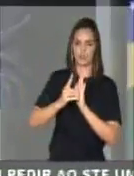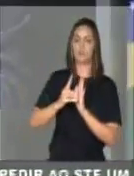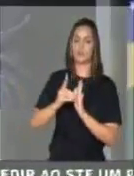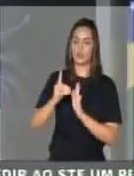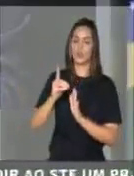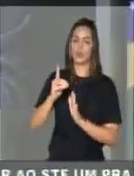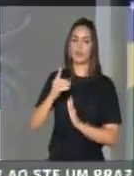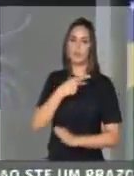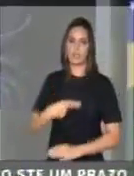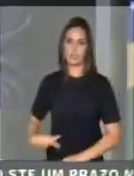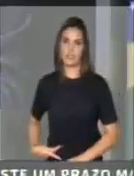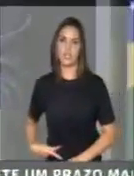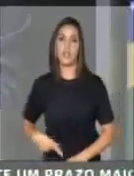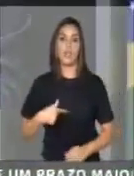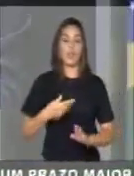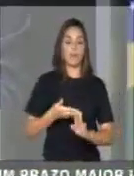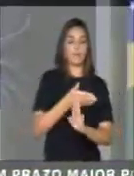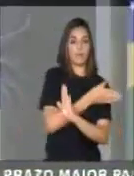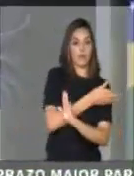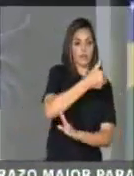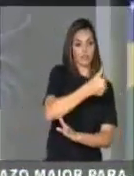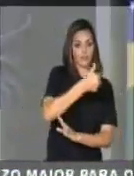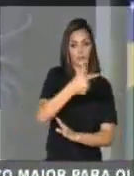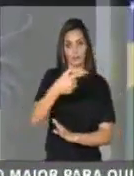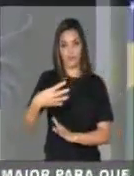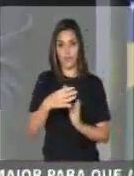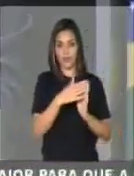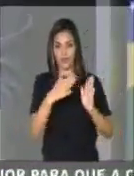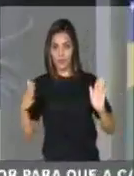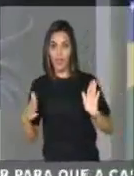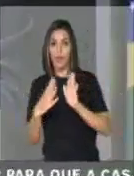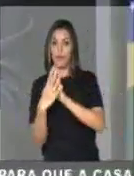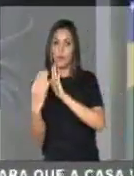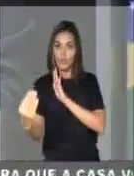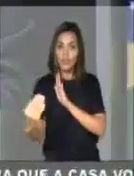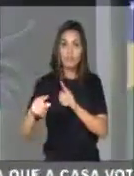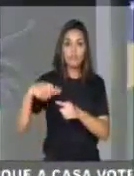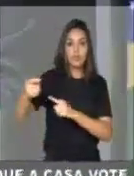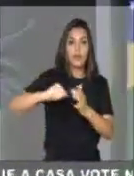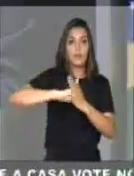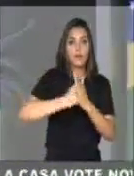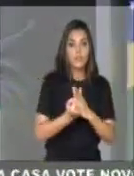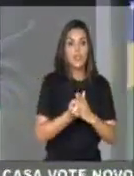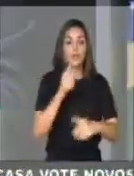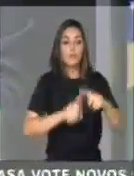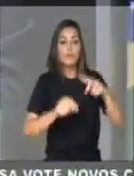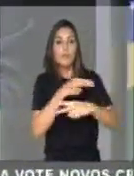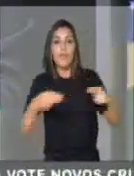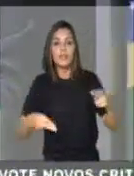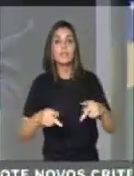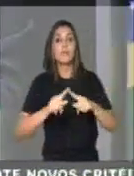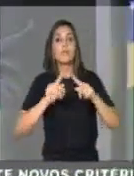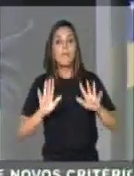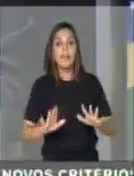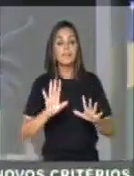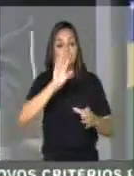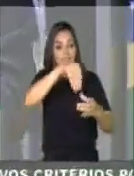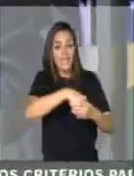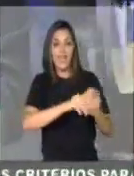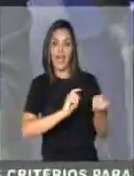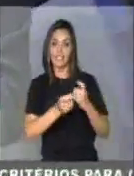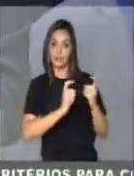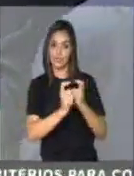subsequente judicialização desde as etapas iniciais do procedimento por um modelo procedimental de bloqueio de ativos inicialmente conduzido na